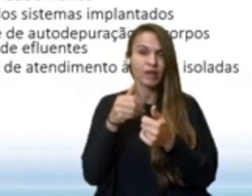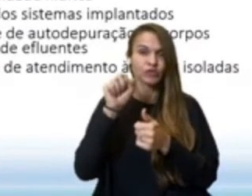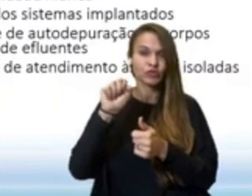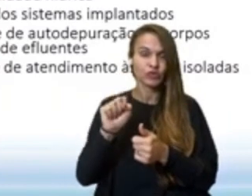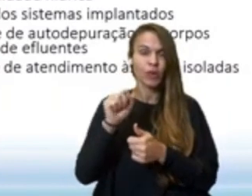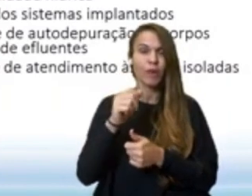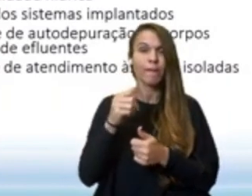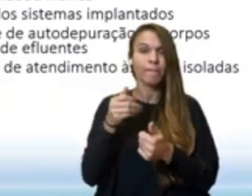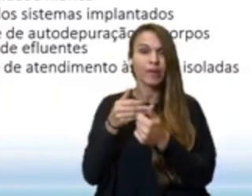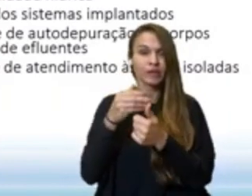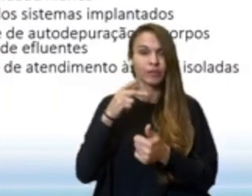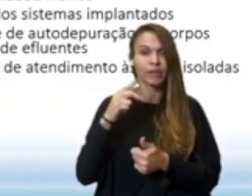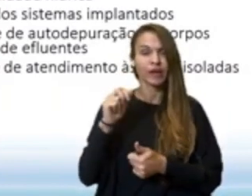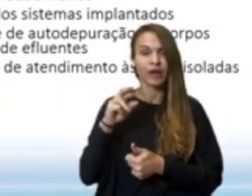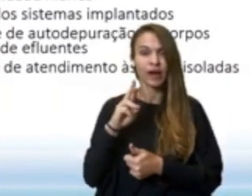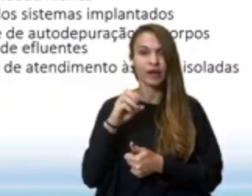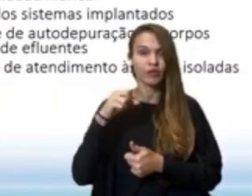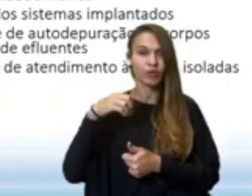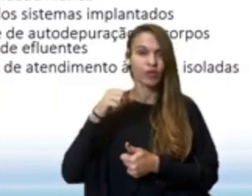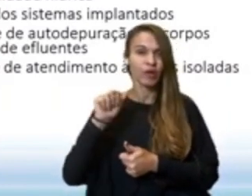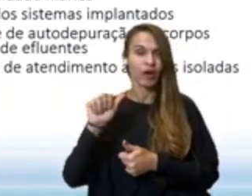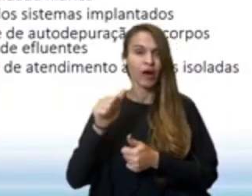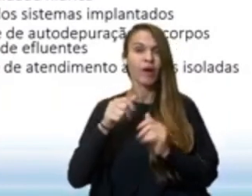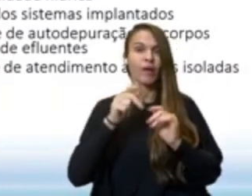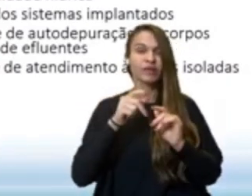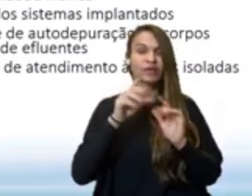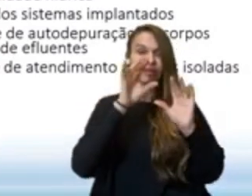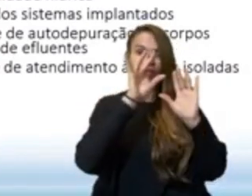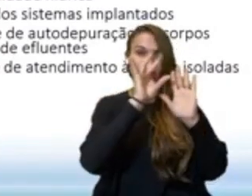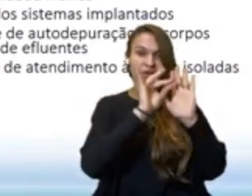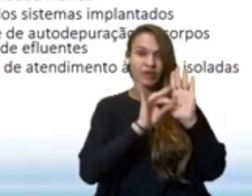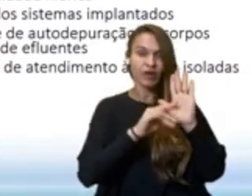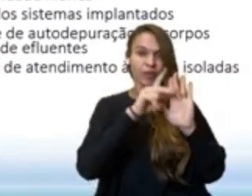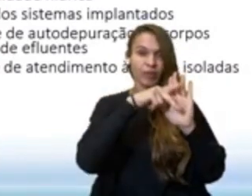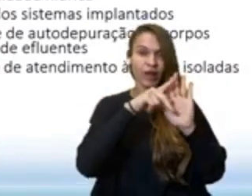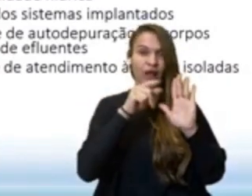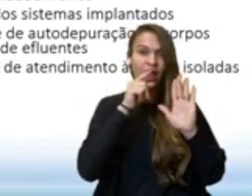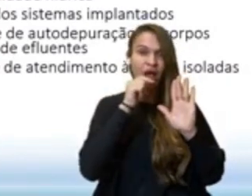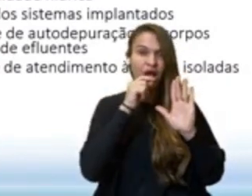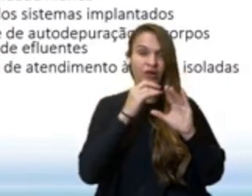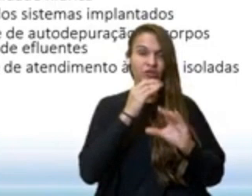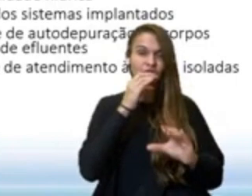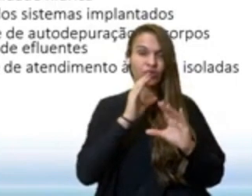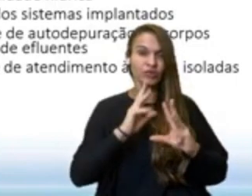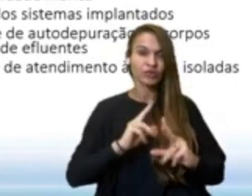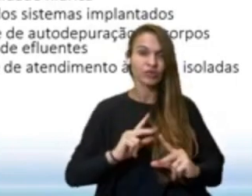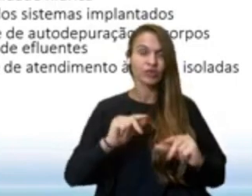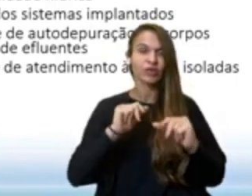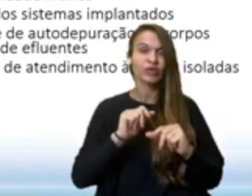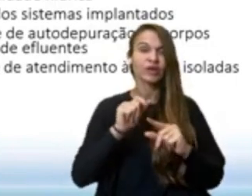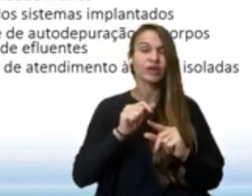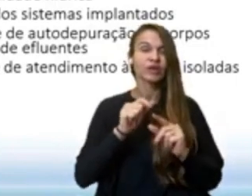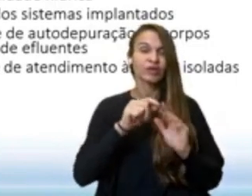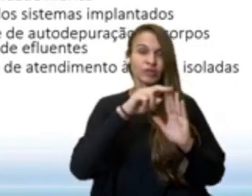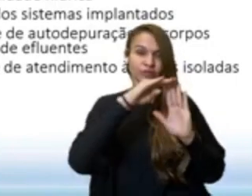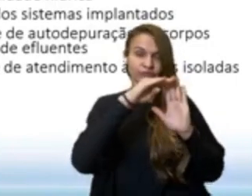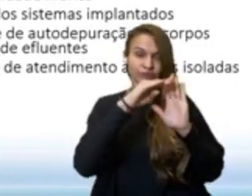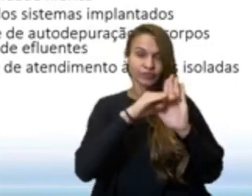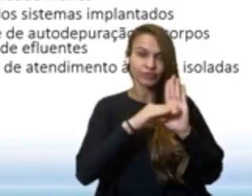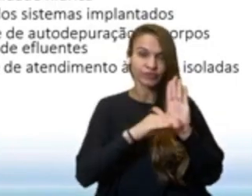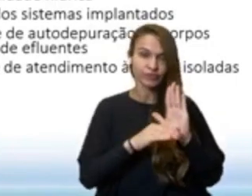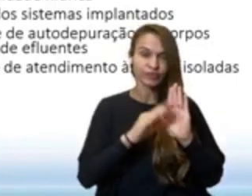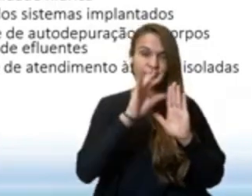mais detalhes do plano de água e esgoto da CAESB, ressalta que os parâmetros de ocupação definidos no